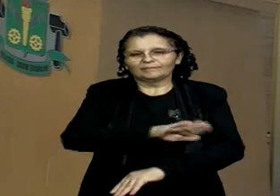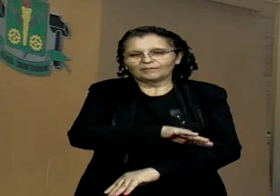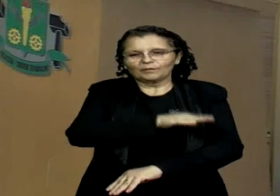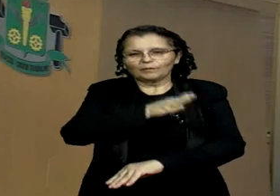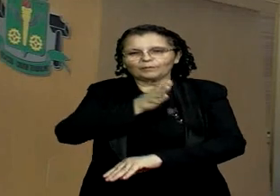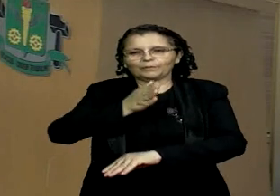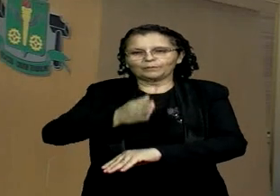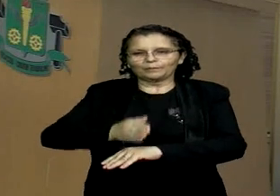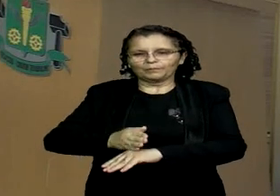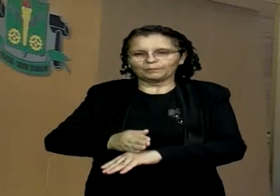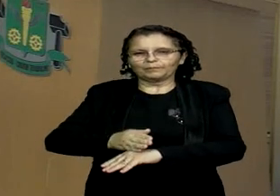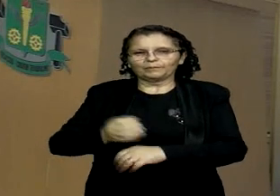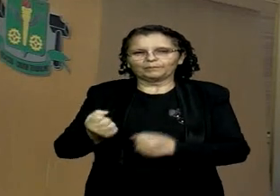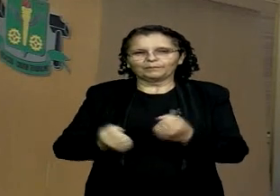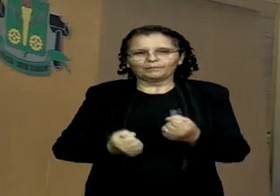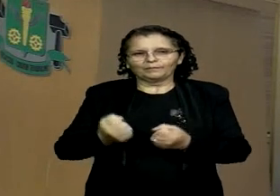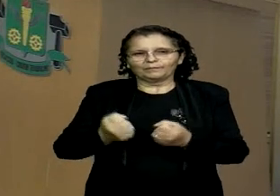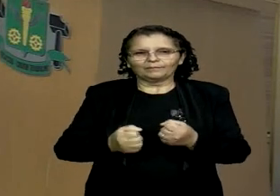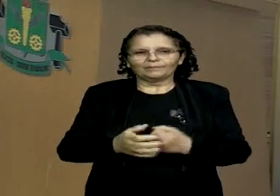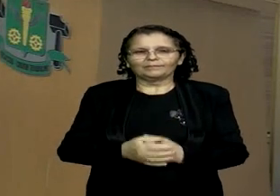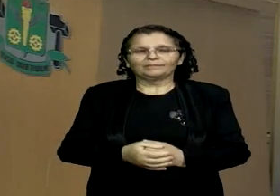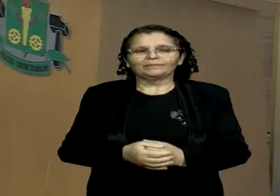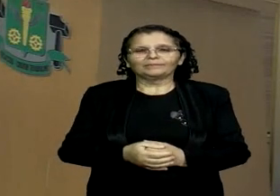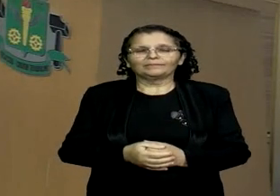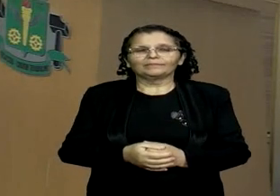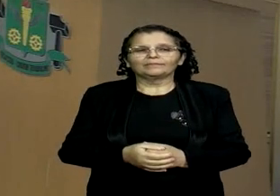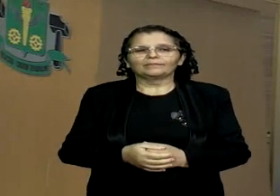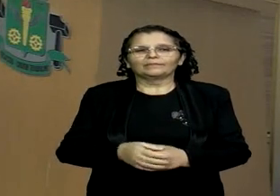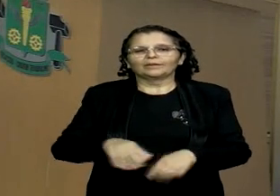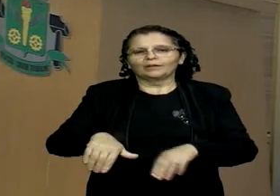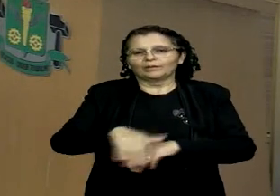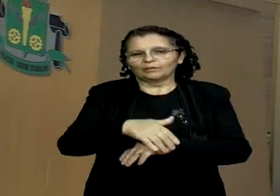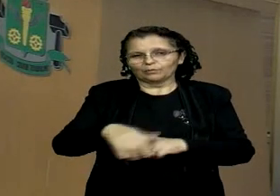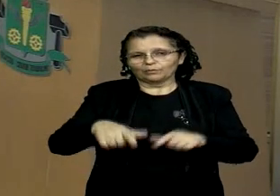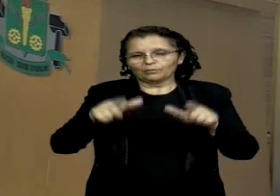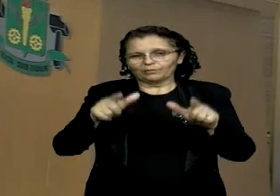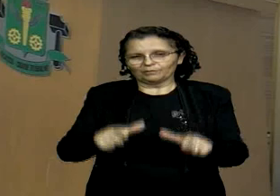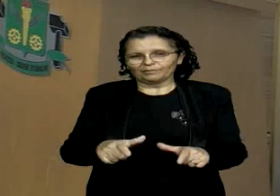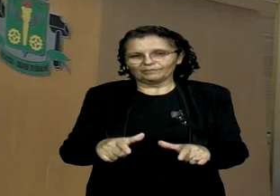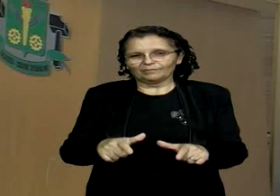lombada, nem está mais na moda, na Rua Antônio Viel,